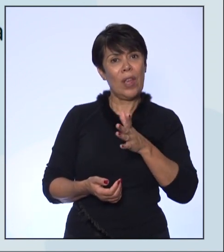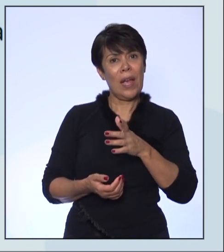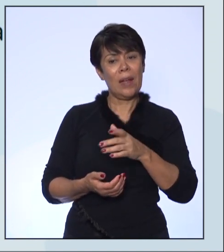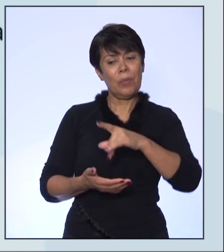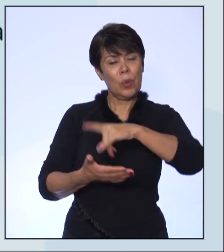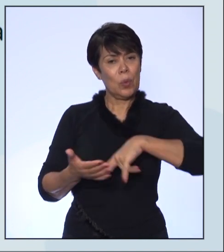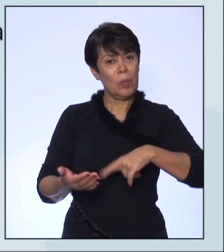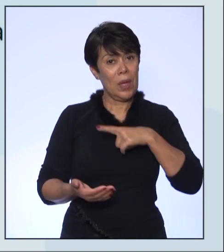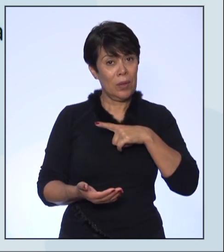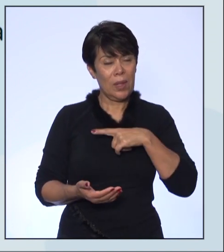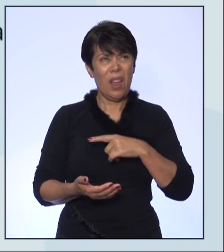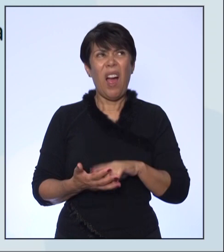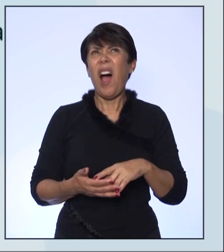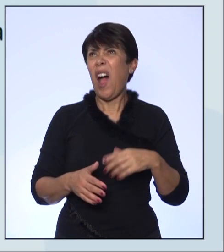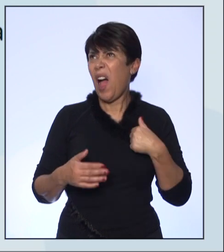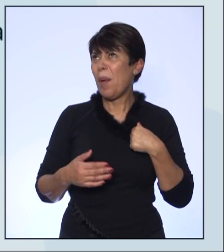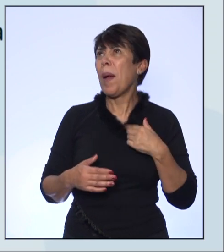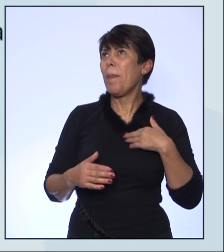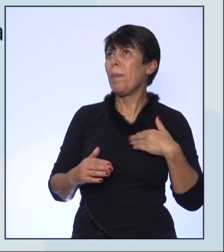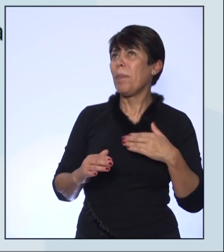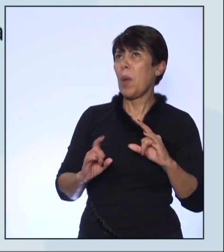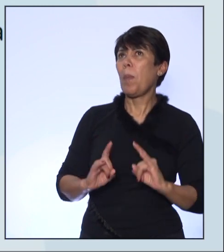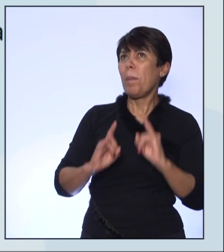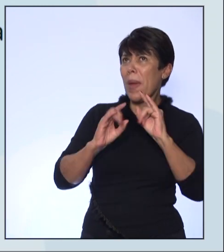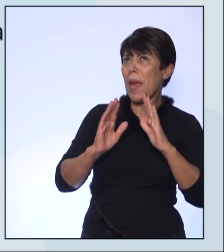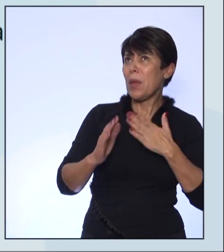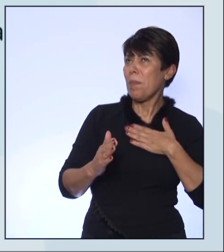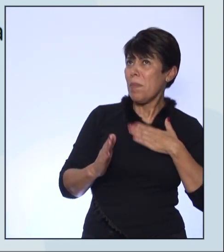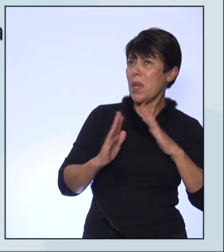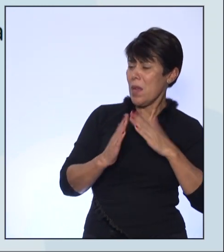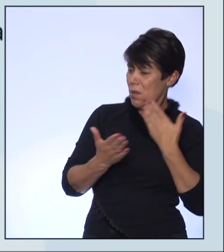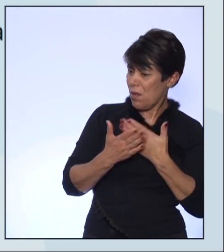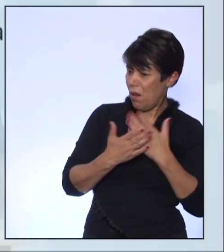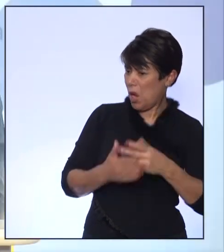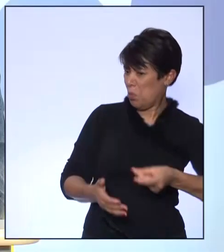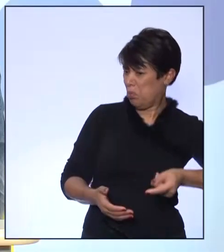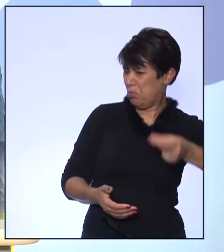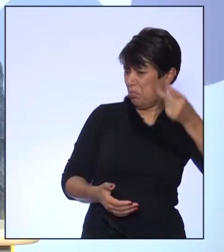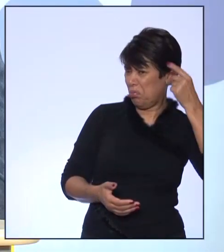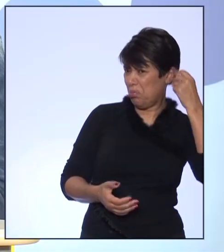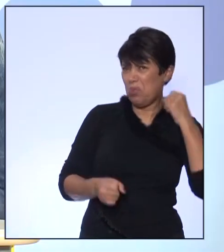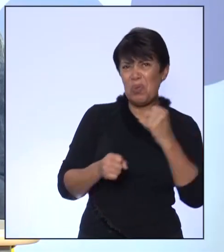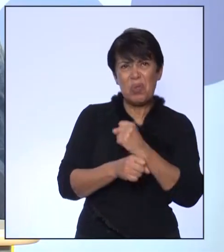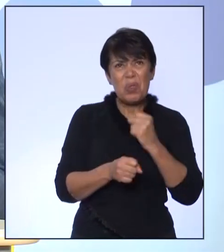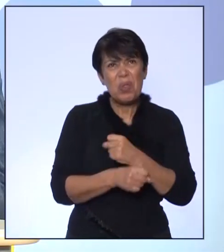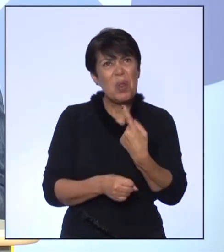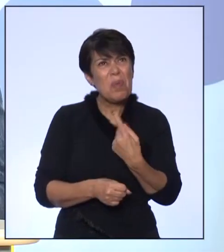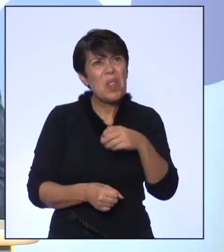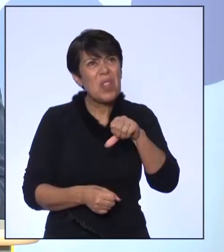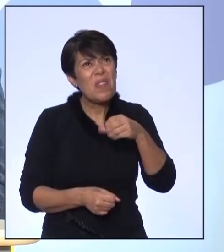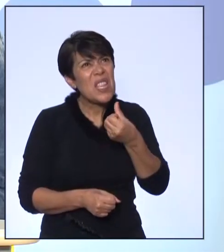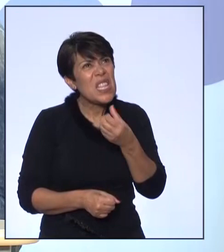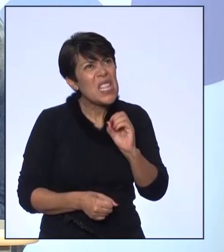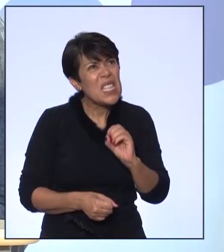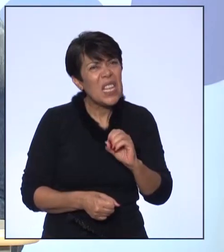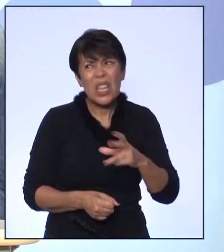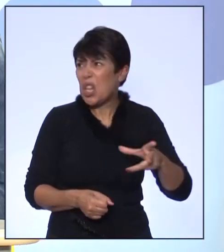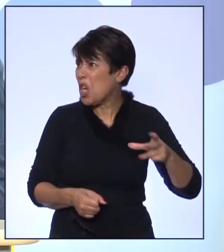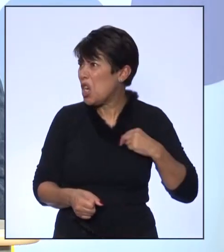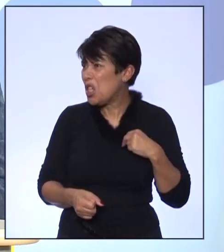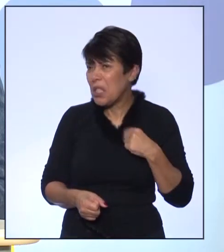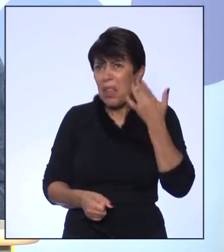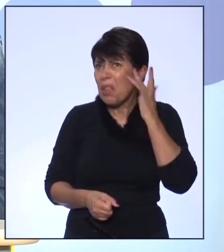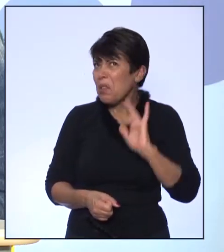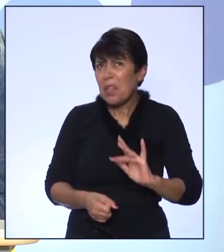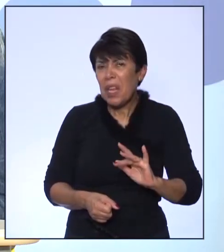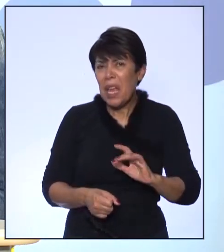o prédio que eu estudo é muito antiga a escola, né? A minha construção é da década de 60. A minha, nossa, é tão antiga que eu nem